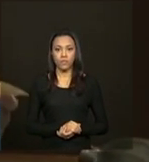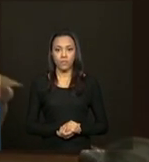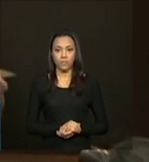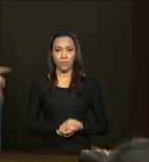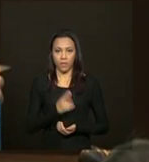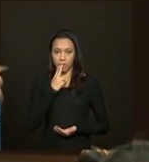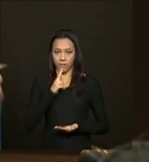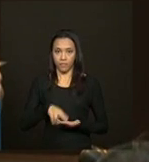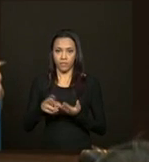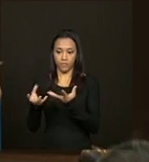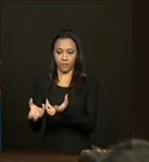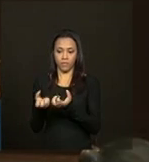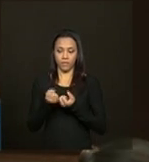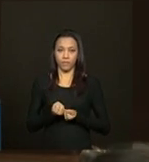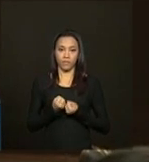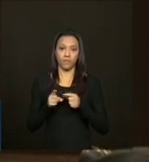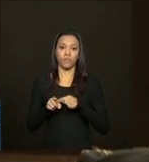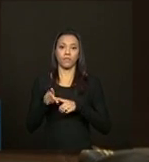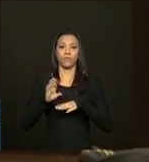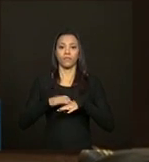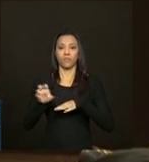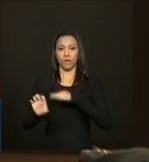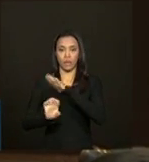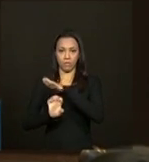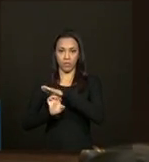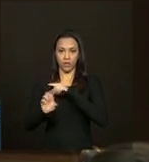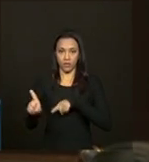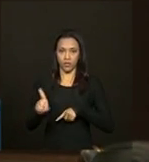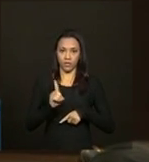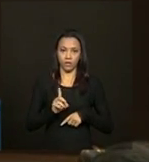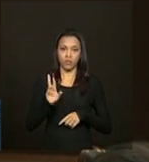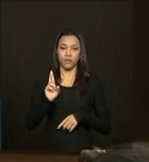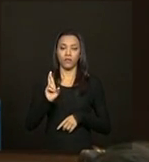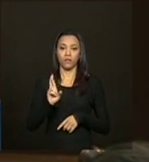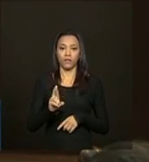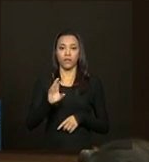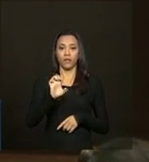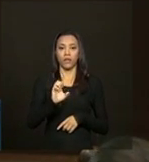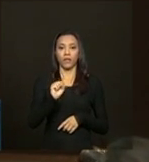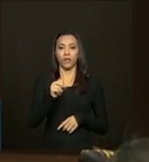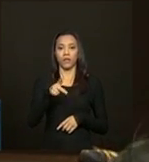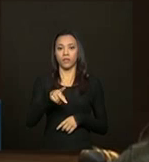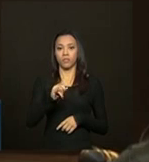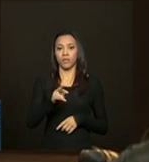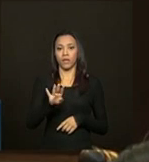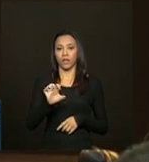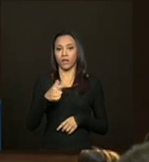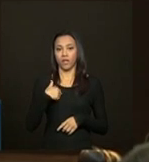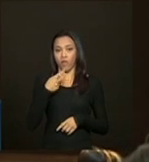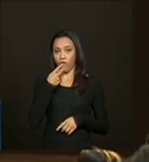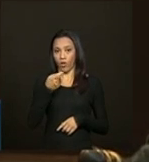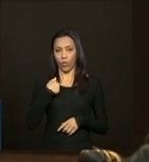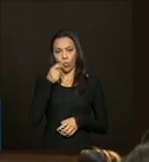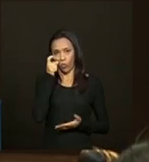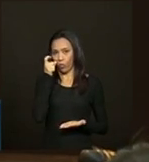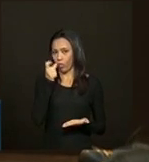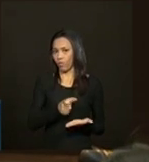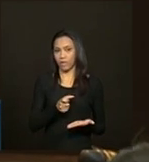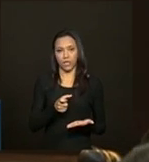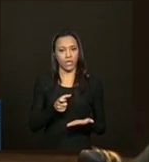Envelope entregue pela Bengoa Construção Brasil Limitada, representado pela corretora Spinelli, declara que não possui interesse em